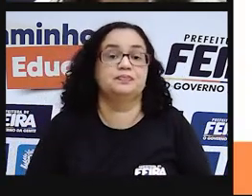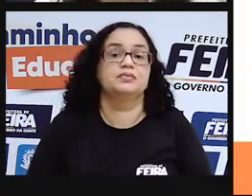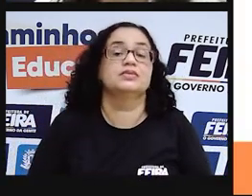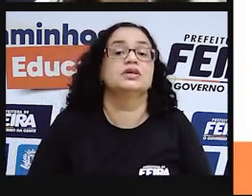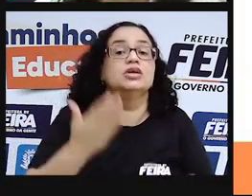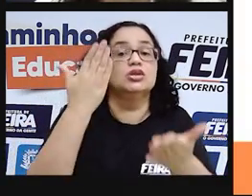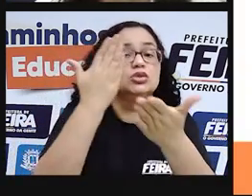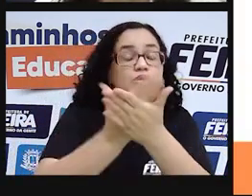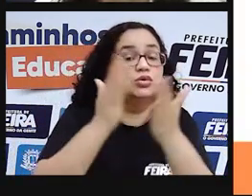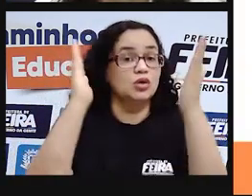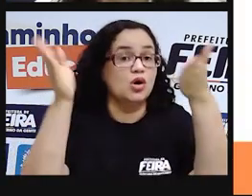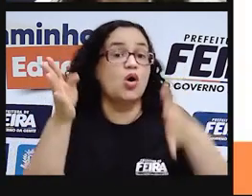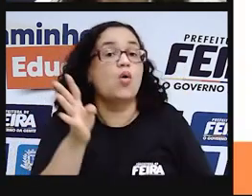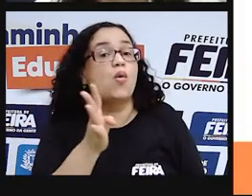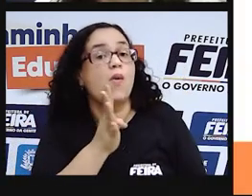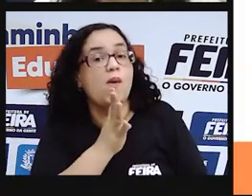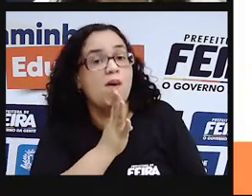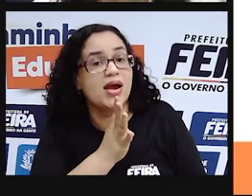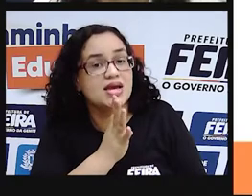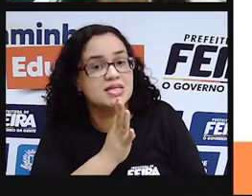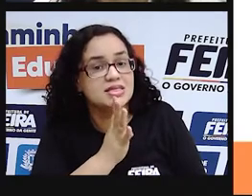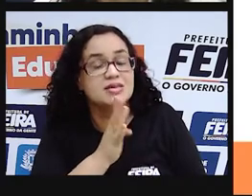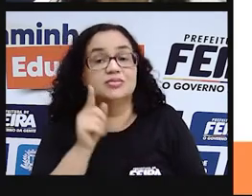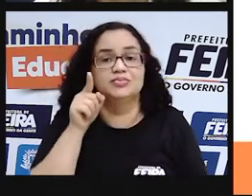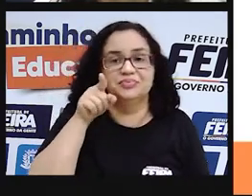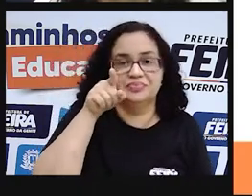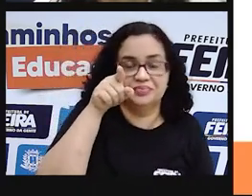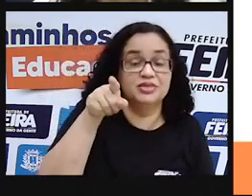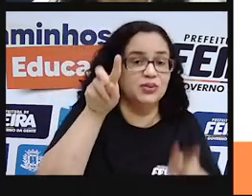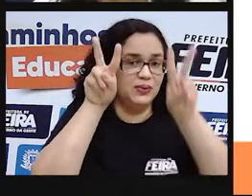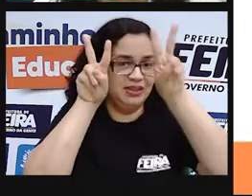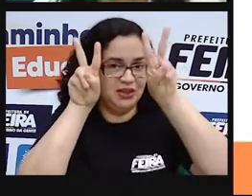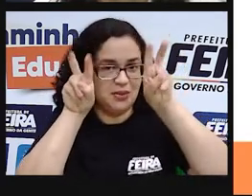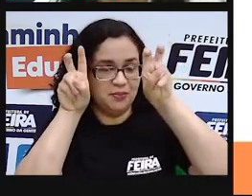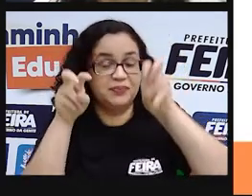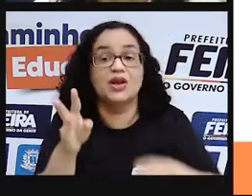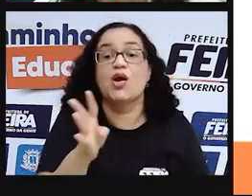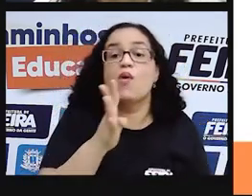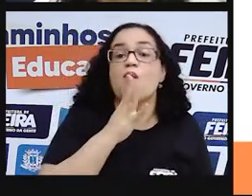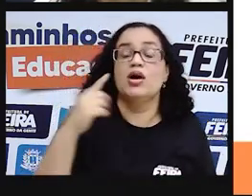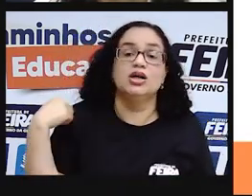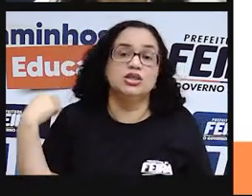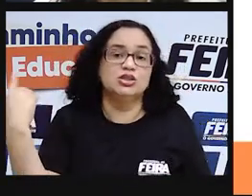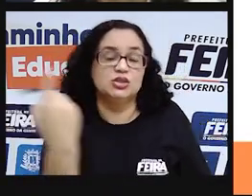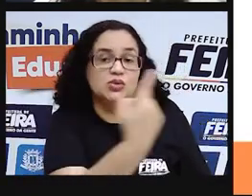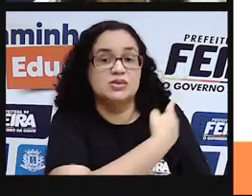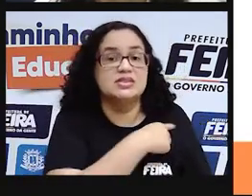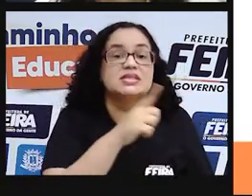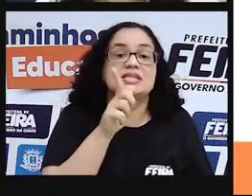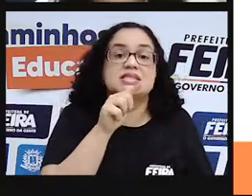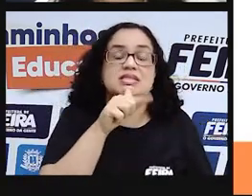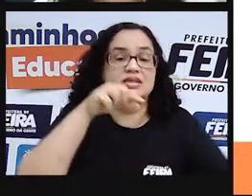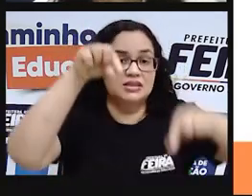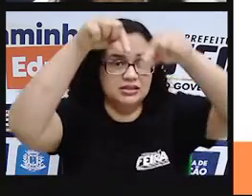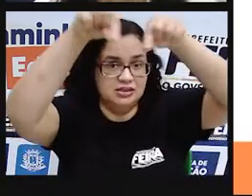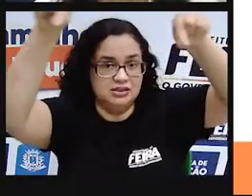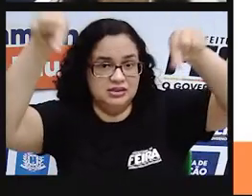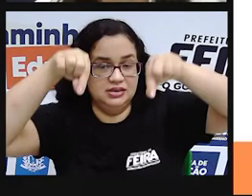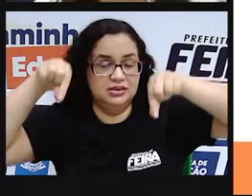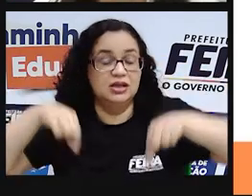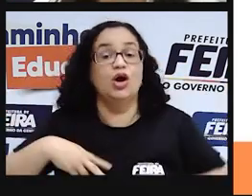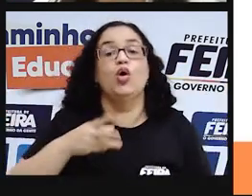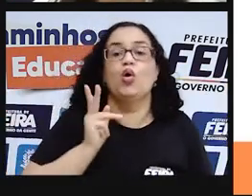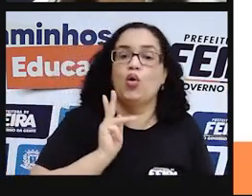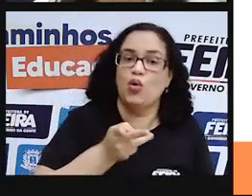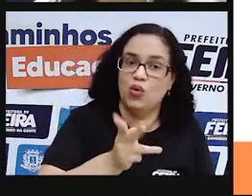o que nós vamos estudar Olha só o clima conhecendo nossas Lagoas aí a